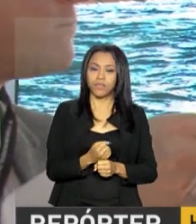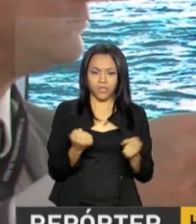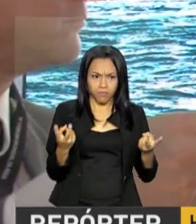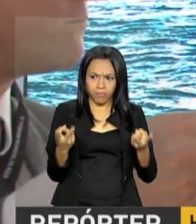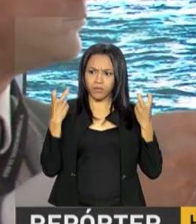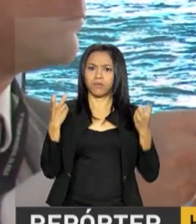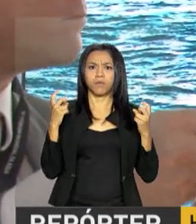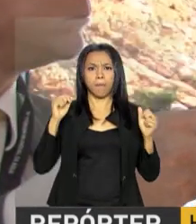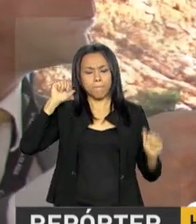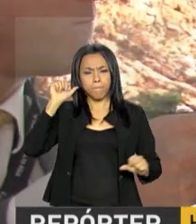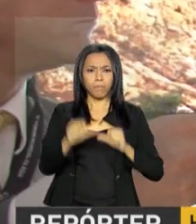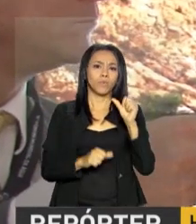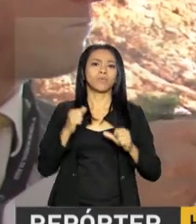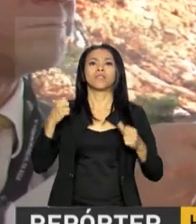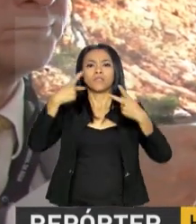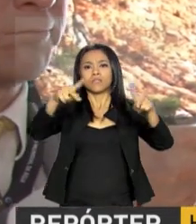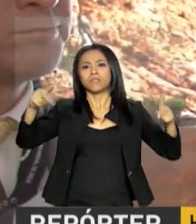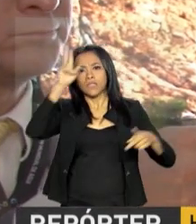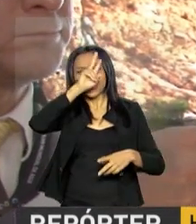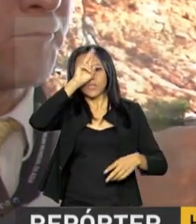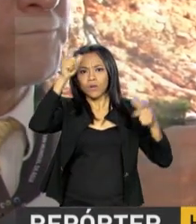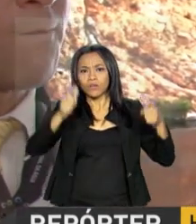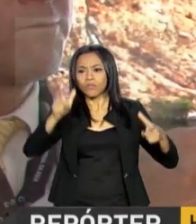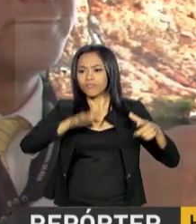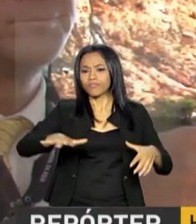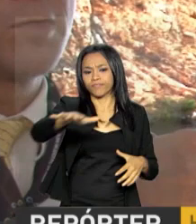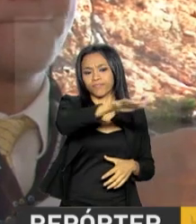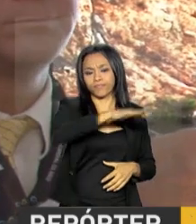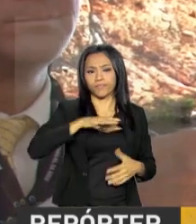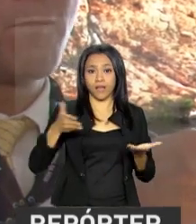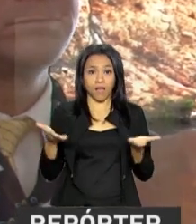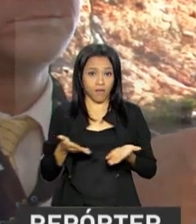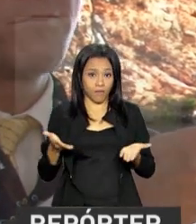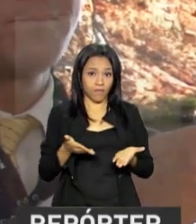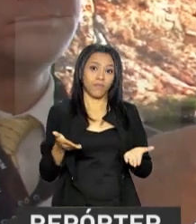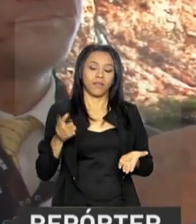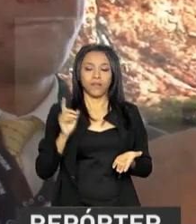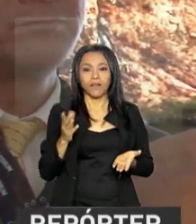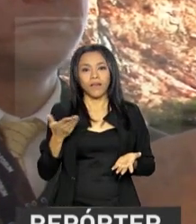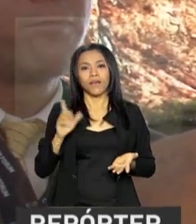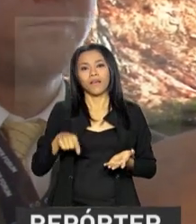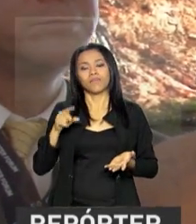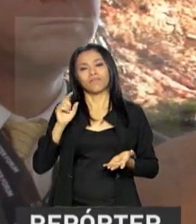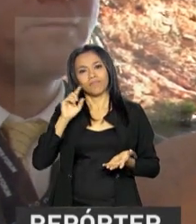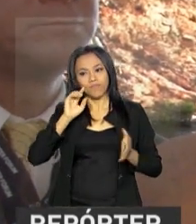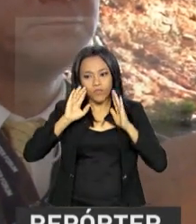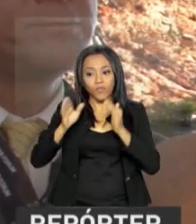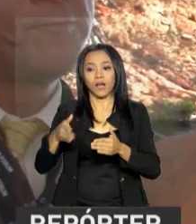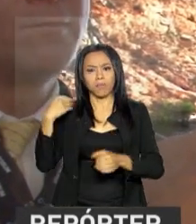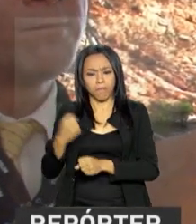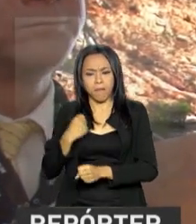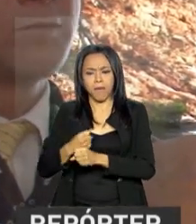mudança absoluta na história da região. E claro, agora o olhar absolutamente centrado para a conclusão do eixo norte,